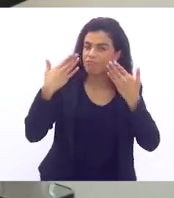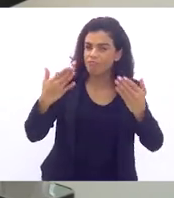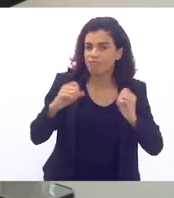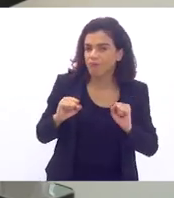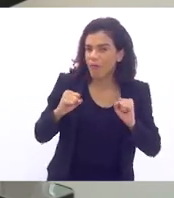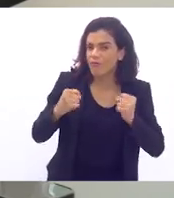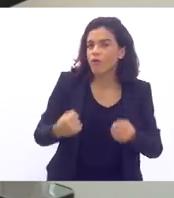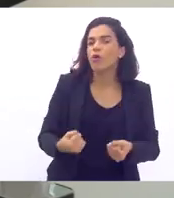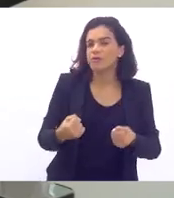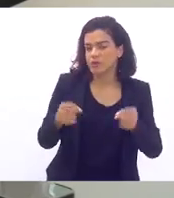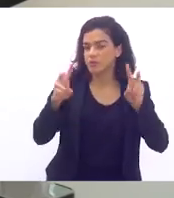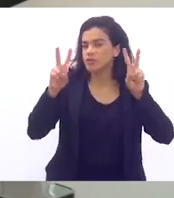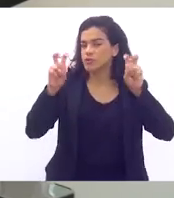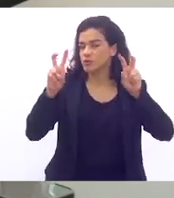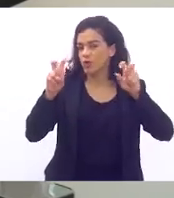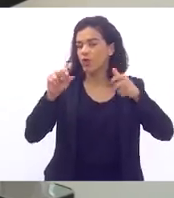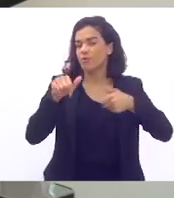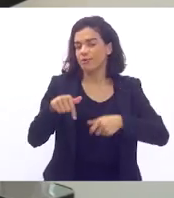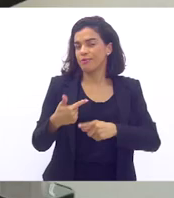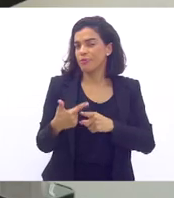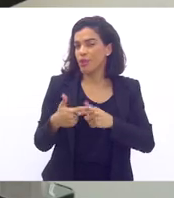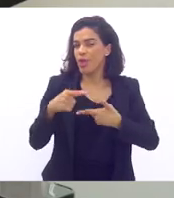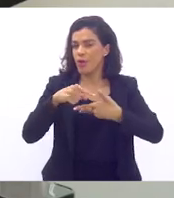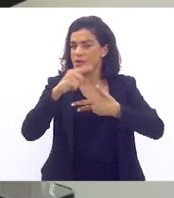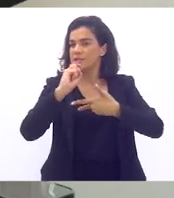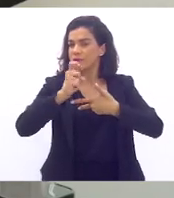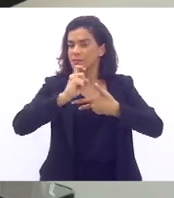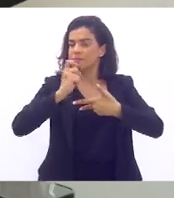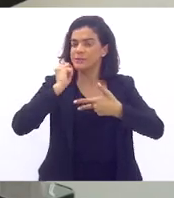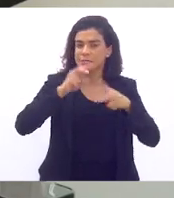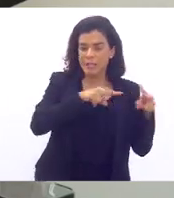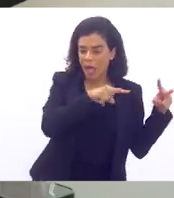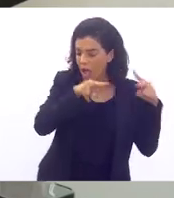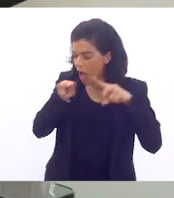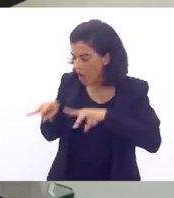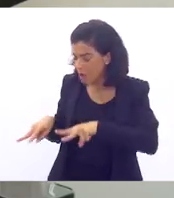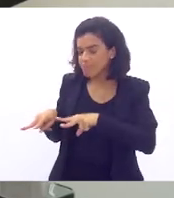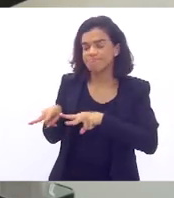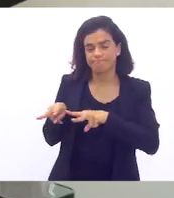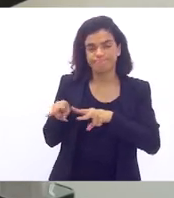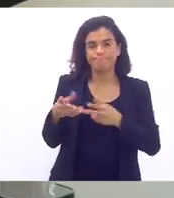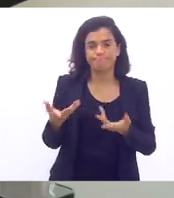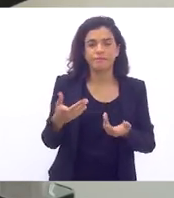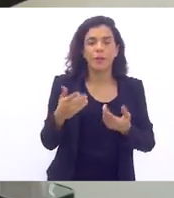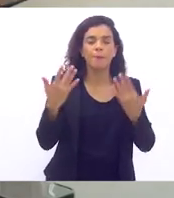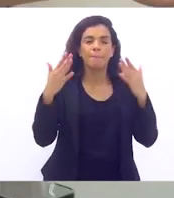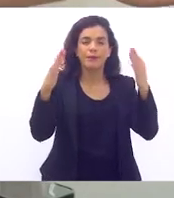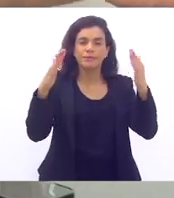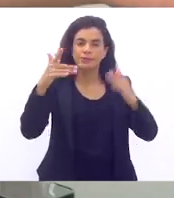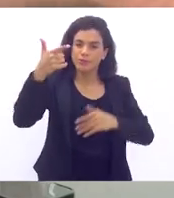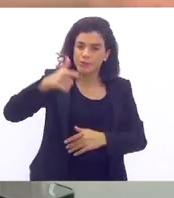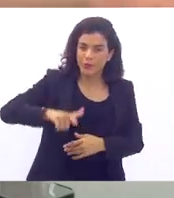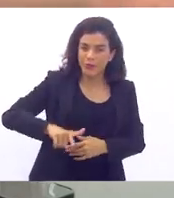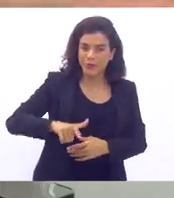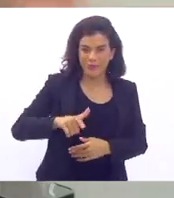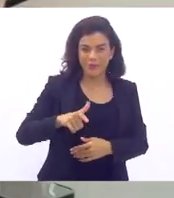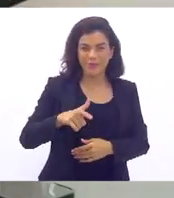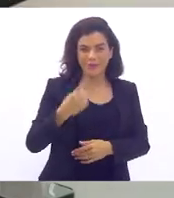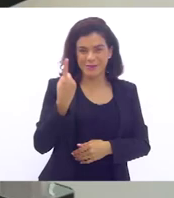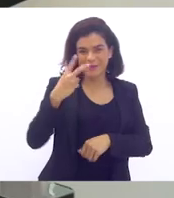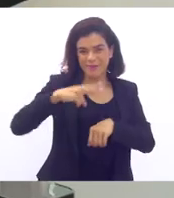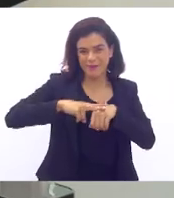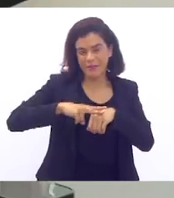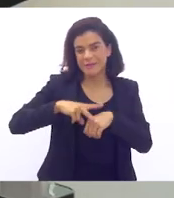em relação ao executivo porque nós mostramos a força da sociedade então parabenizo mais uma vez principalmente vocês